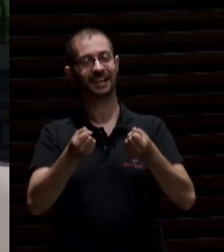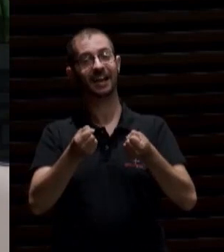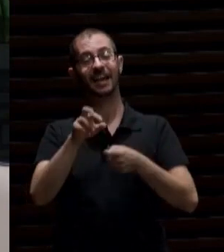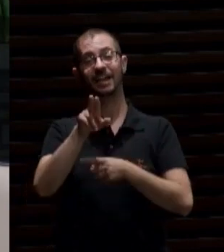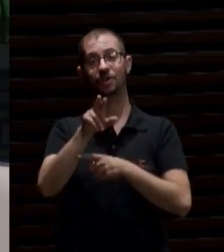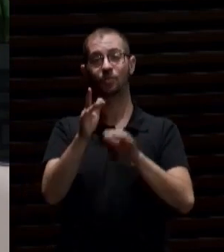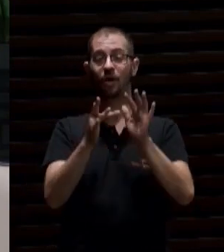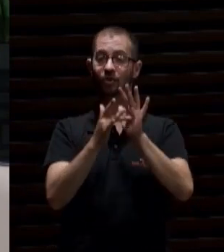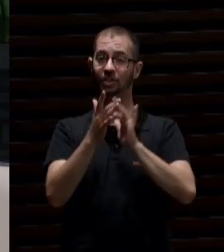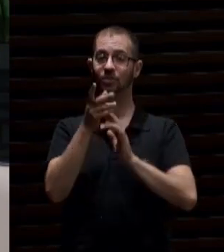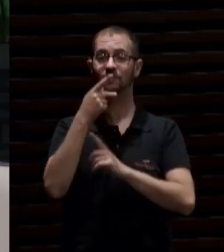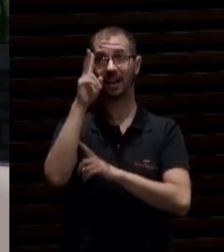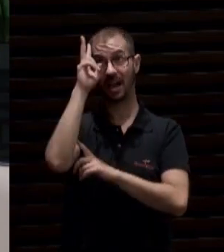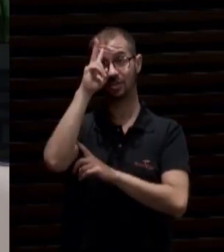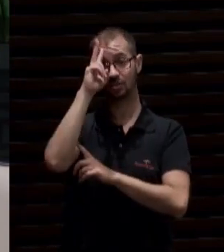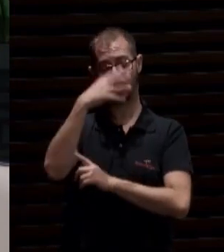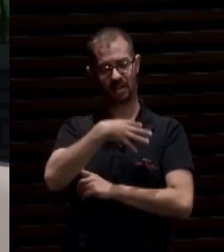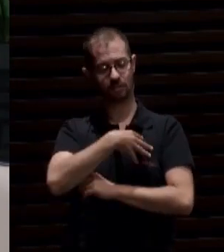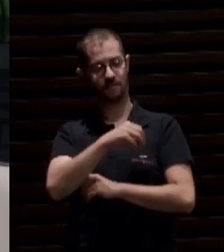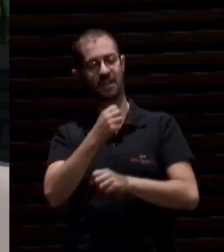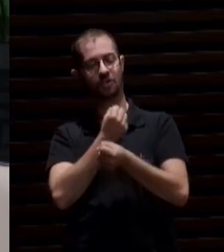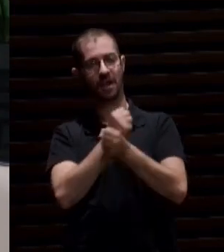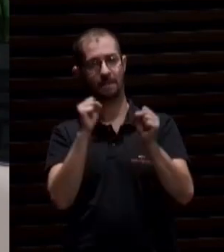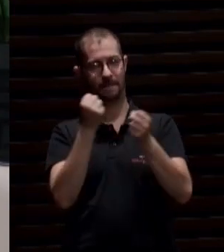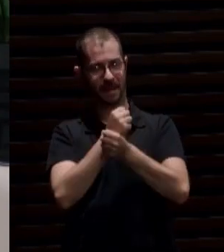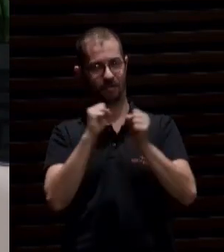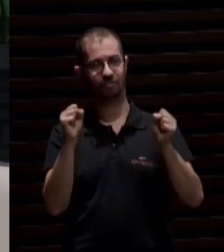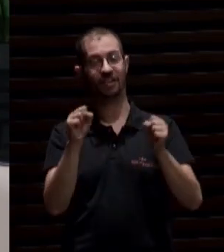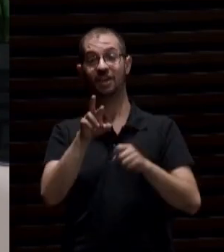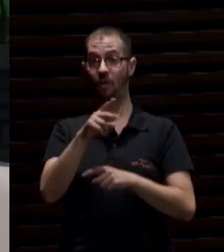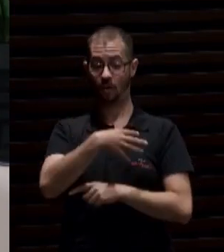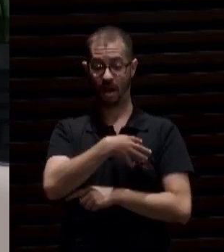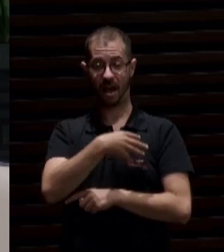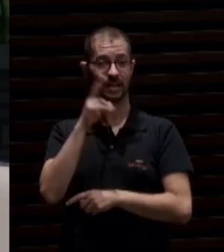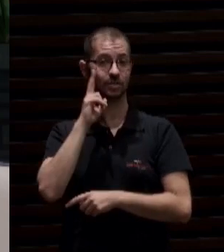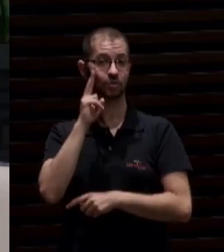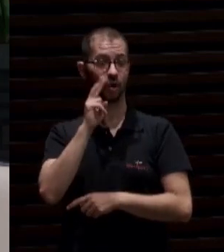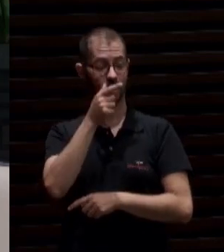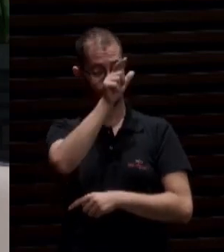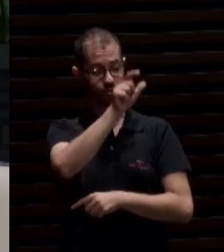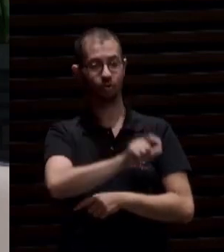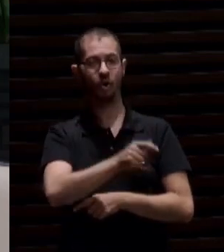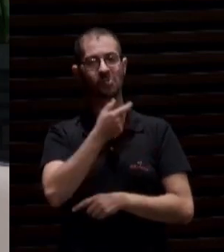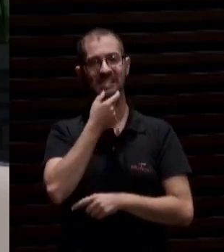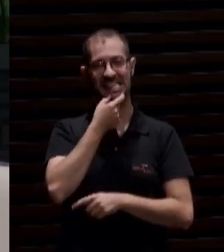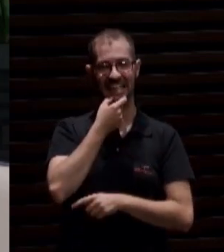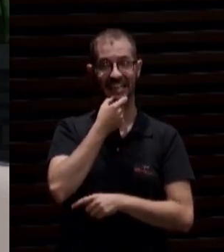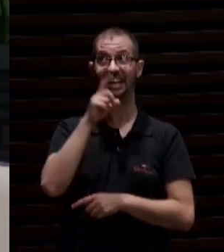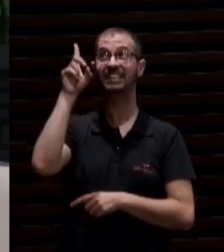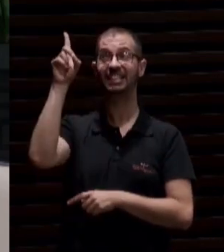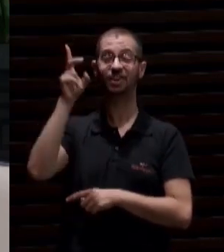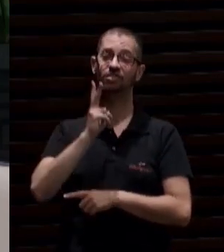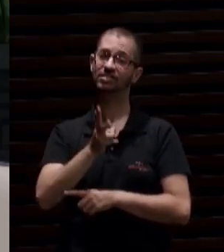a parábola do filho pródigo, da mesma forma da história de John Newton, quando nos voltamos para Deus, apesar dos nossos pecados, ele sempre está pronto